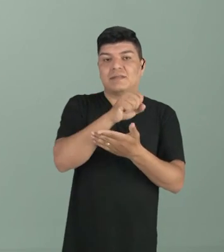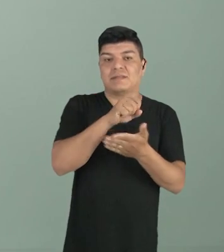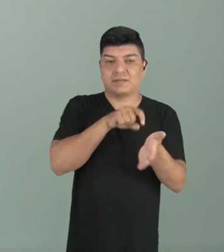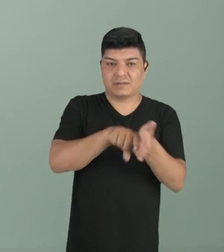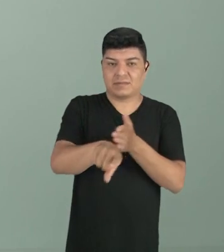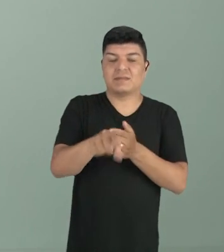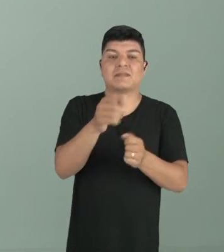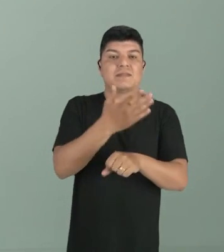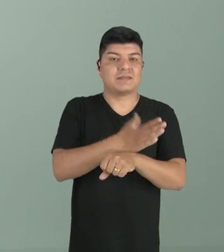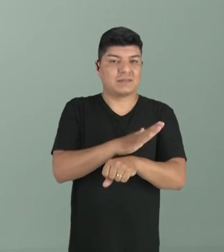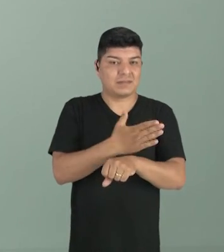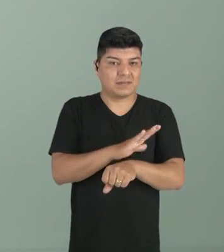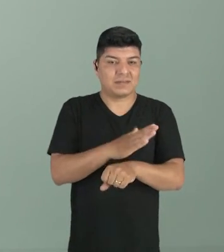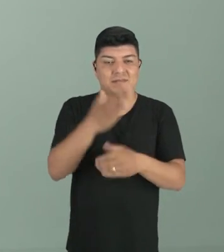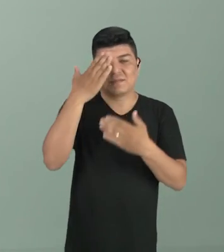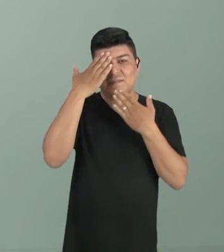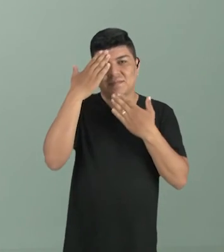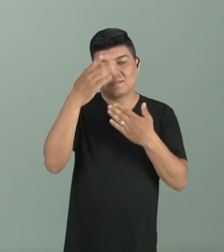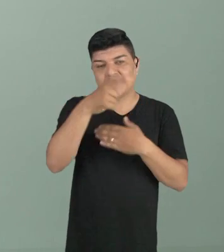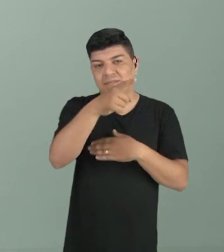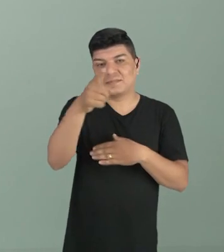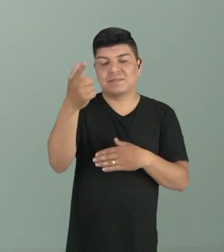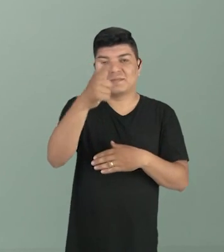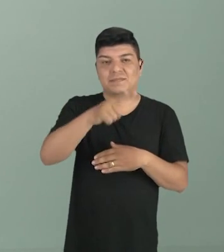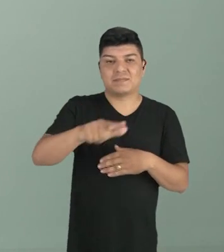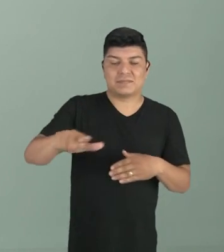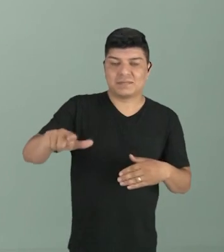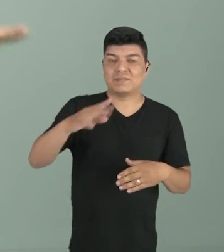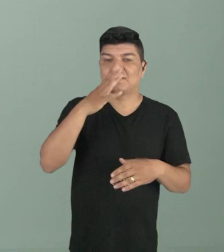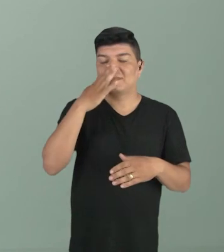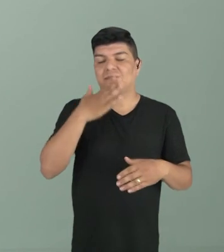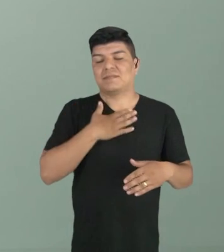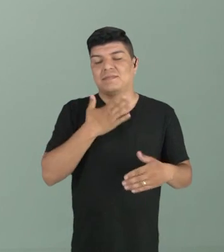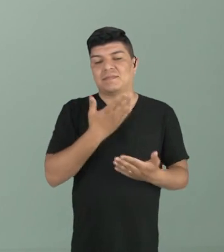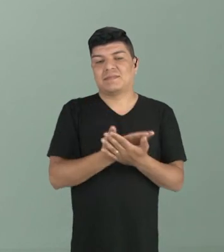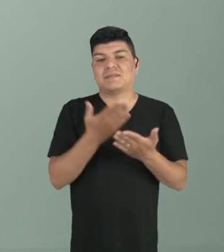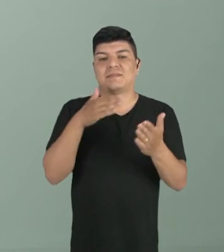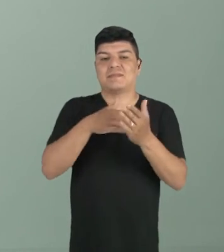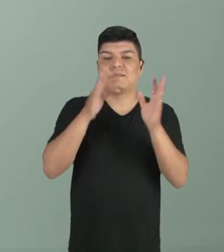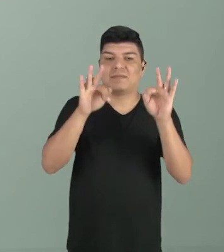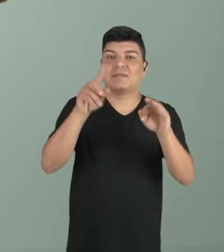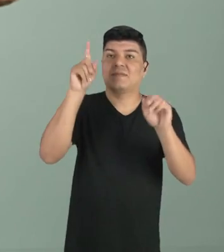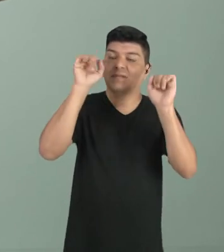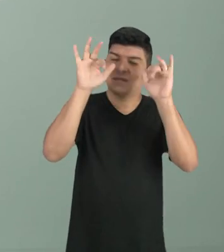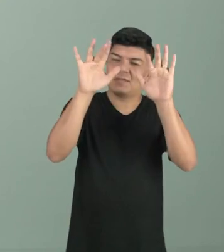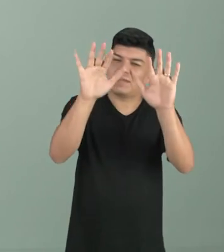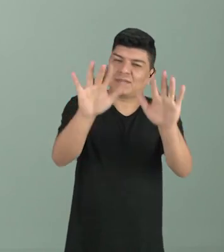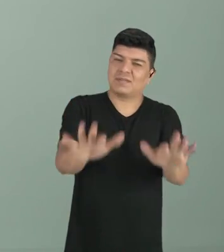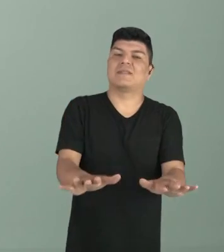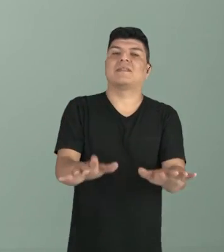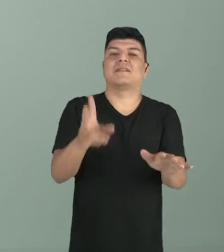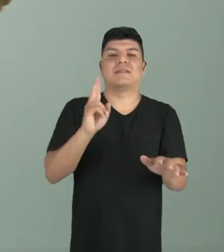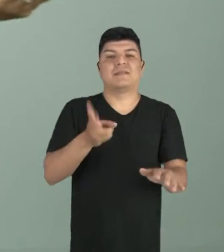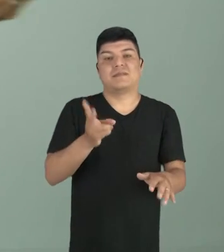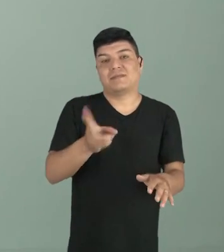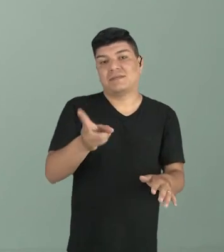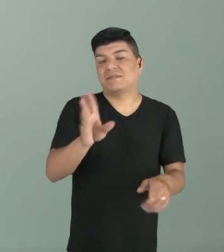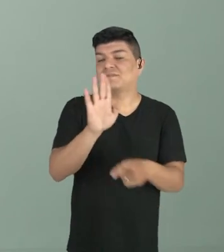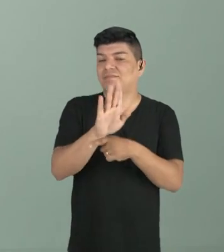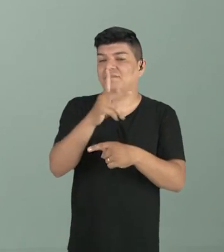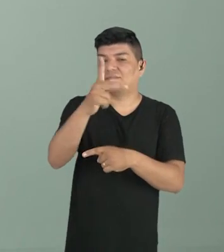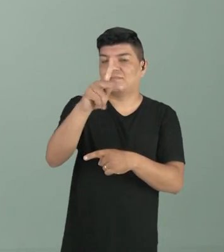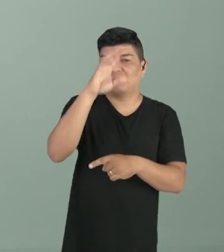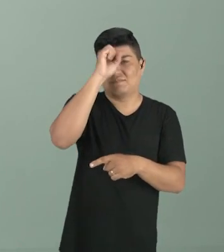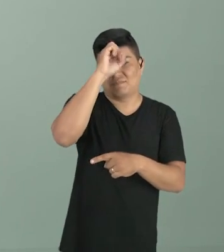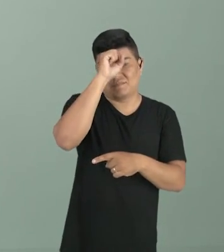questões para você estar praticando. E obrigada a você que mais uma vez assistiu a minha aula até o final, que Deus te abençoe, que eu continue contribuindo